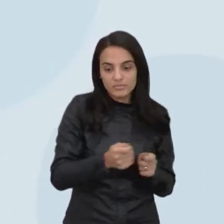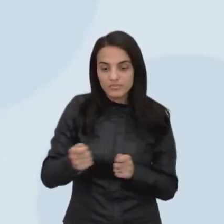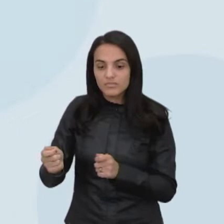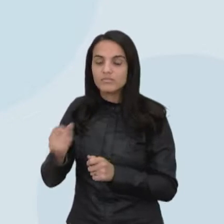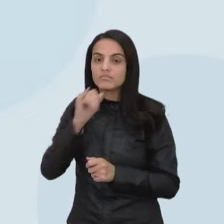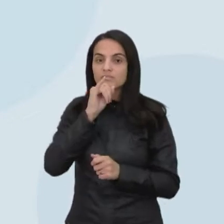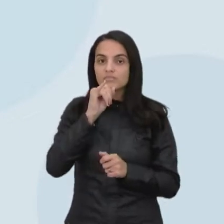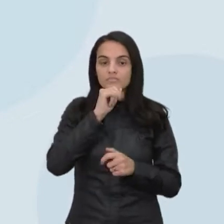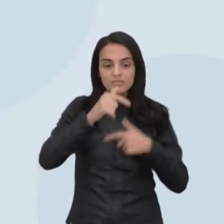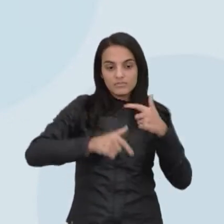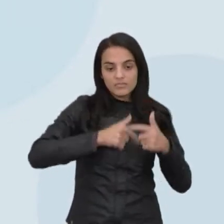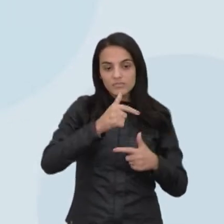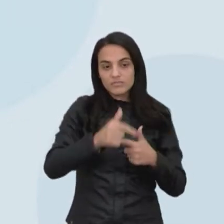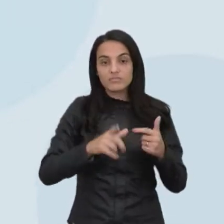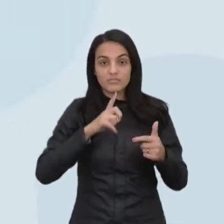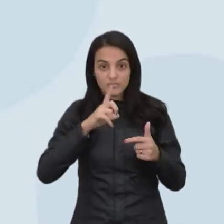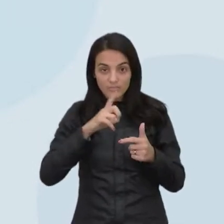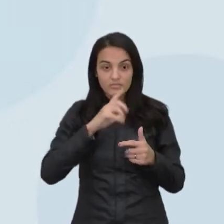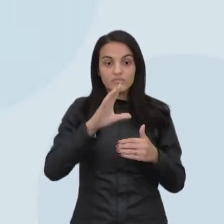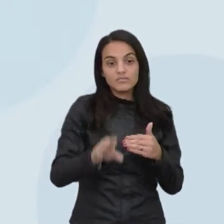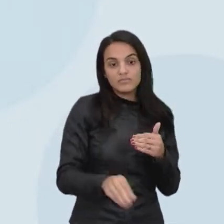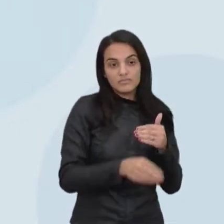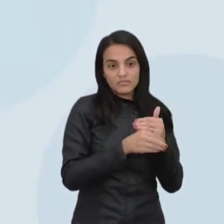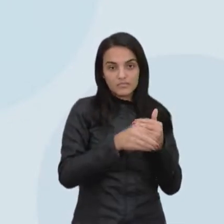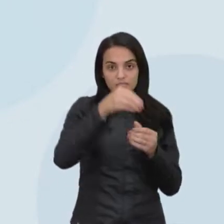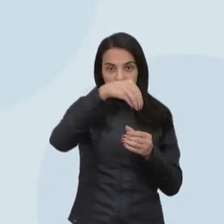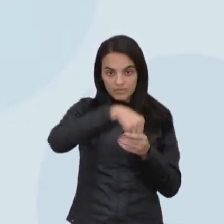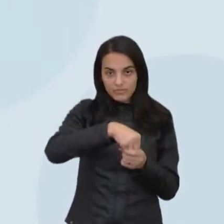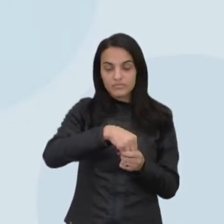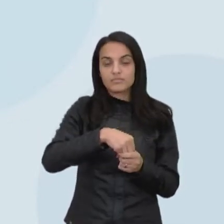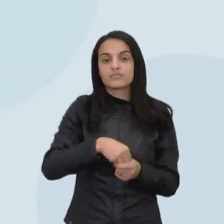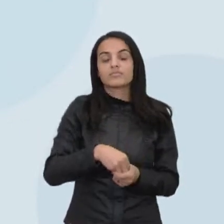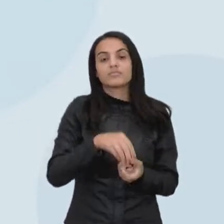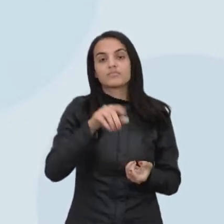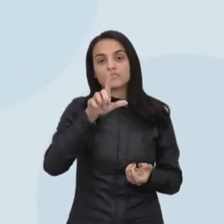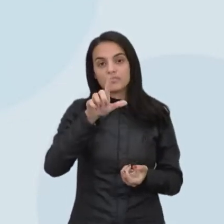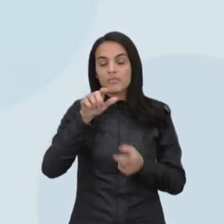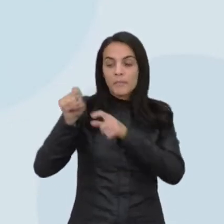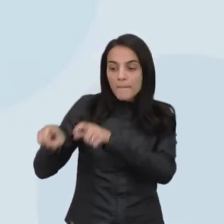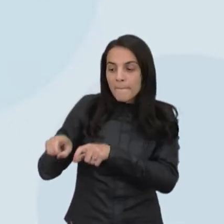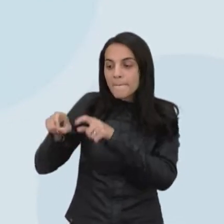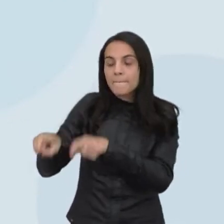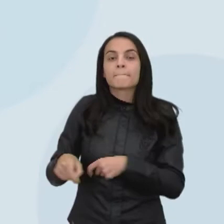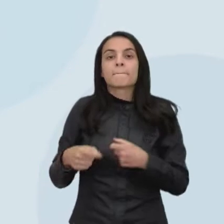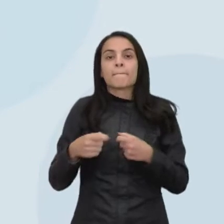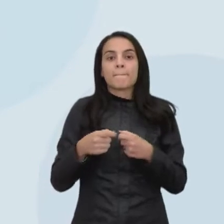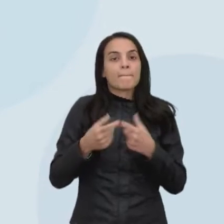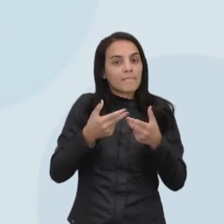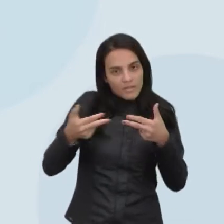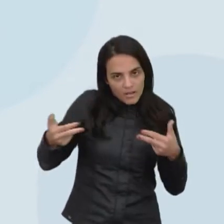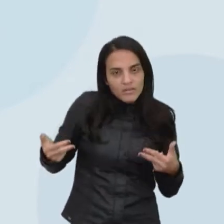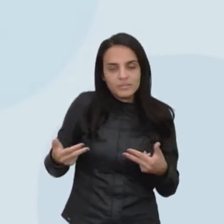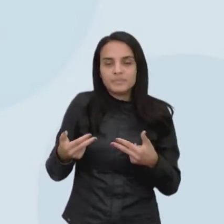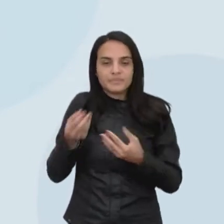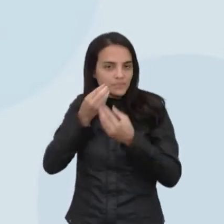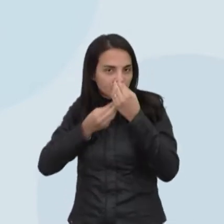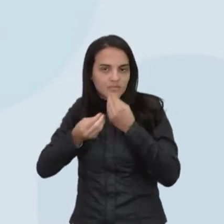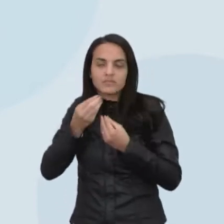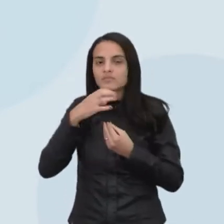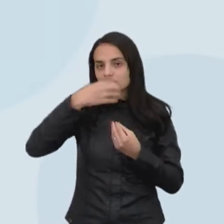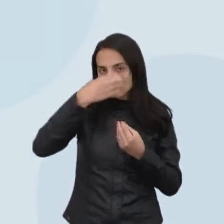está aplicando o agrotóxico, né, na sua lavoura, lá na sua produção agrícola e não utiliza